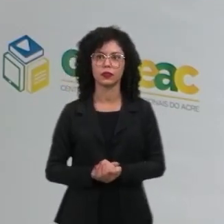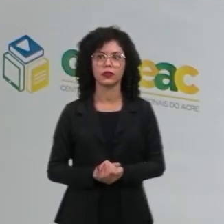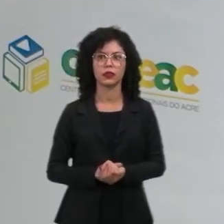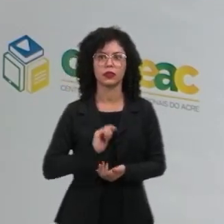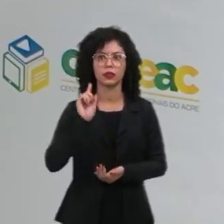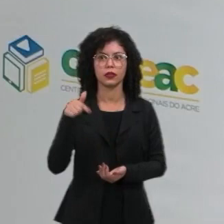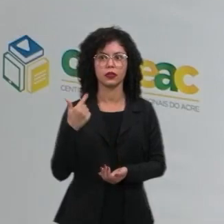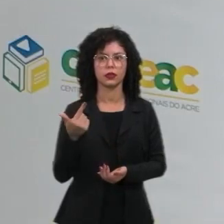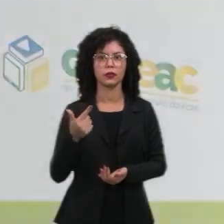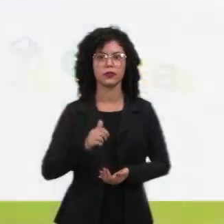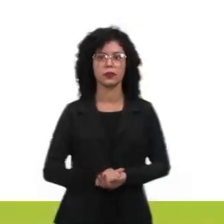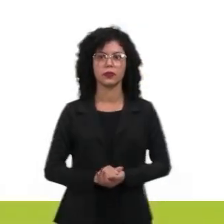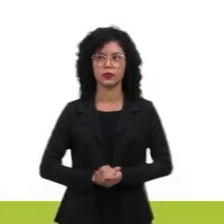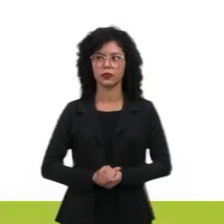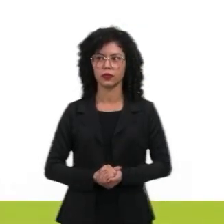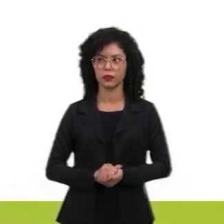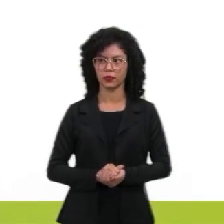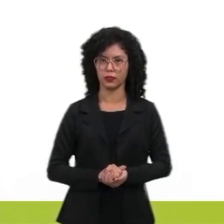próximo problema.